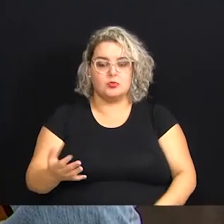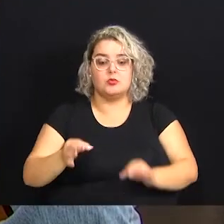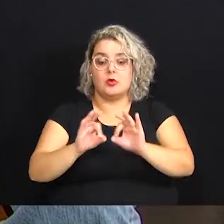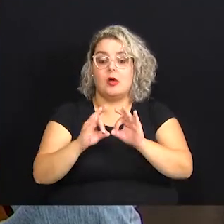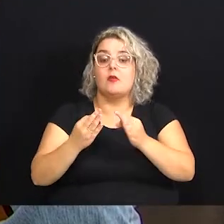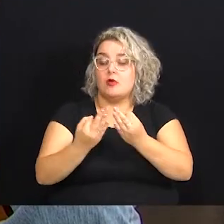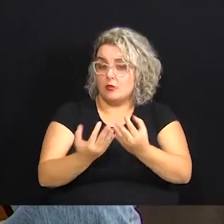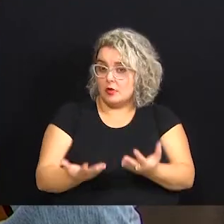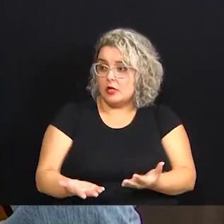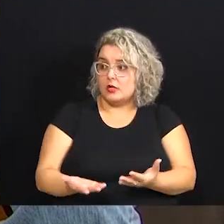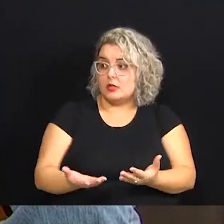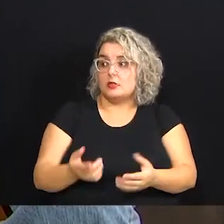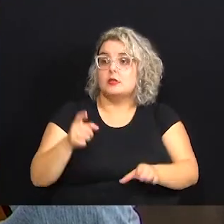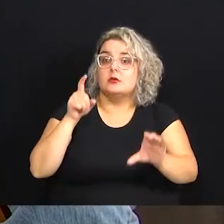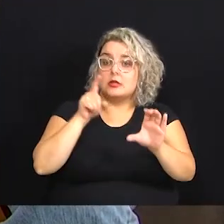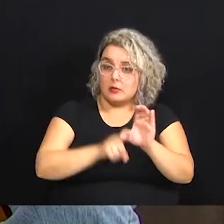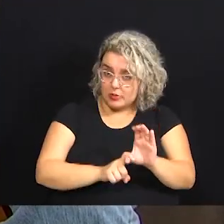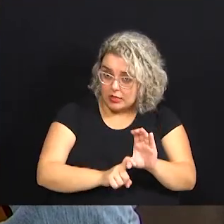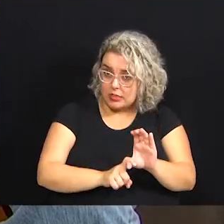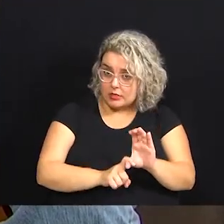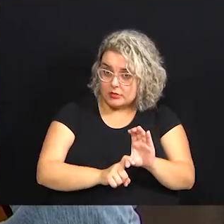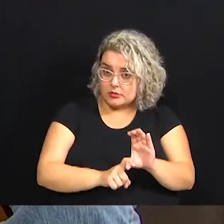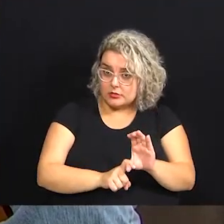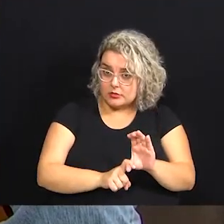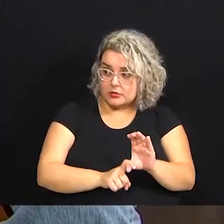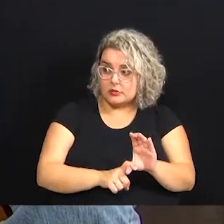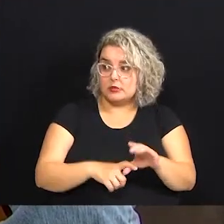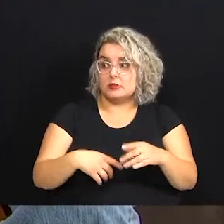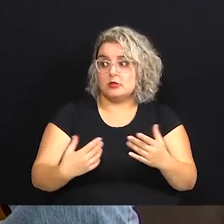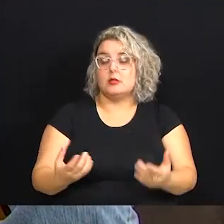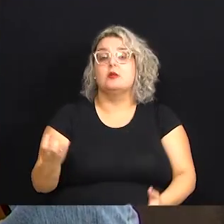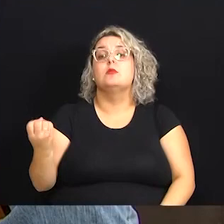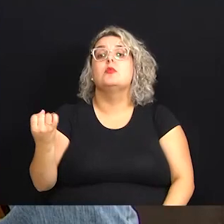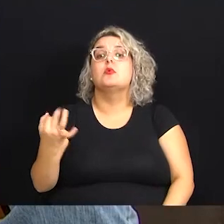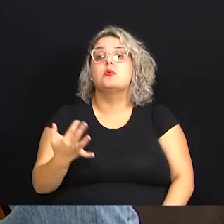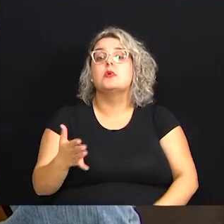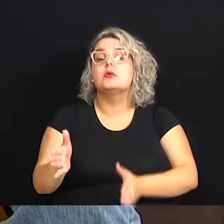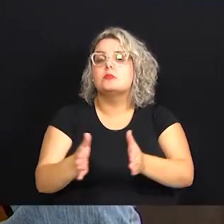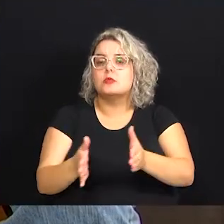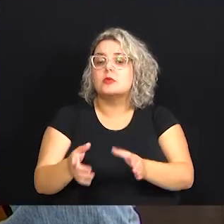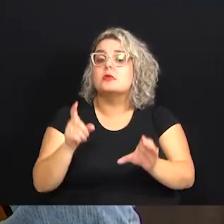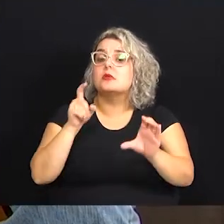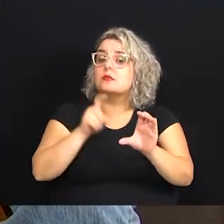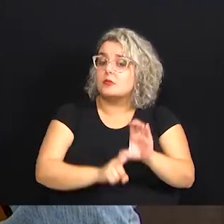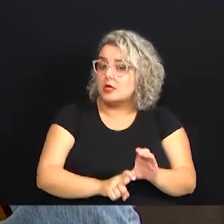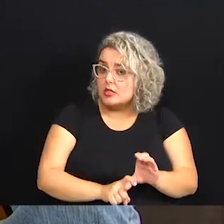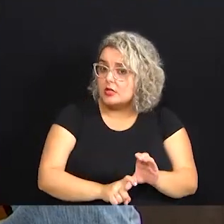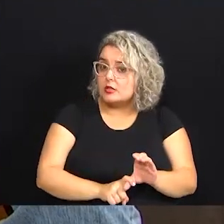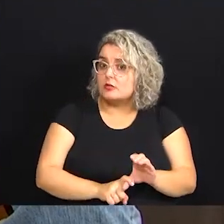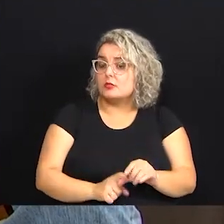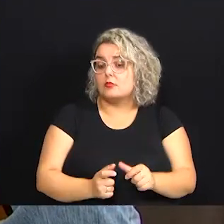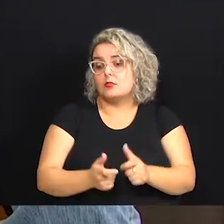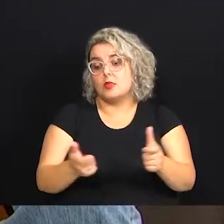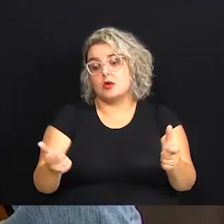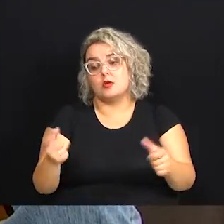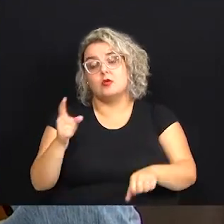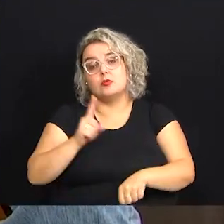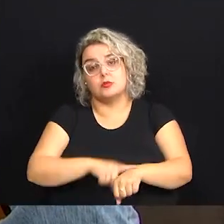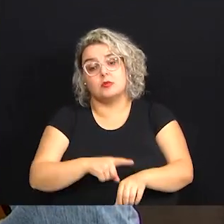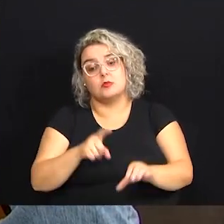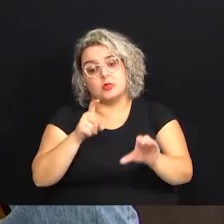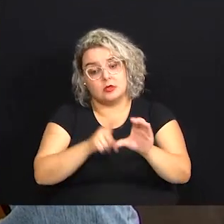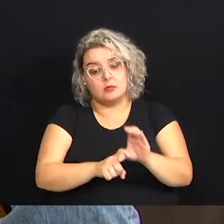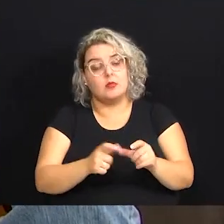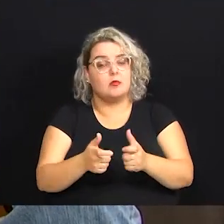seio familiar dependentes. E por quanto tempo essas pessoas dependem, quanto maior o tempo que